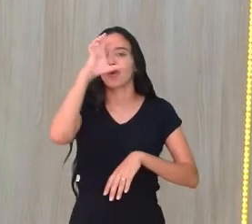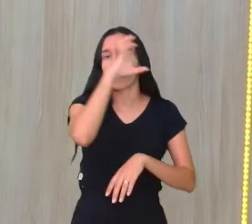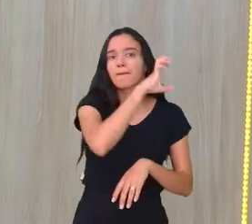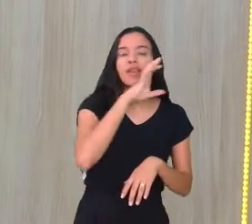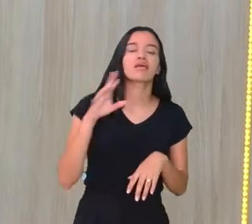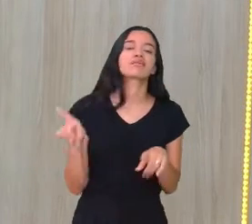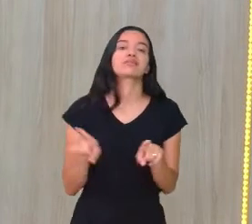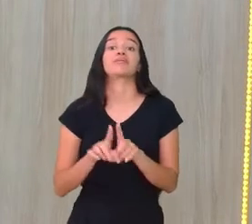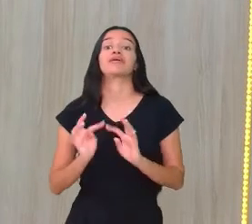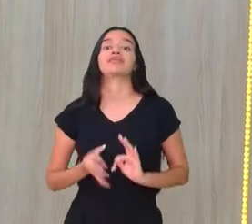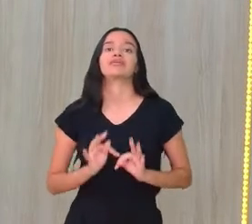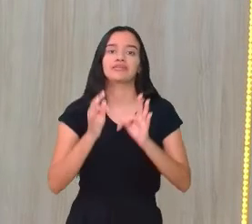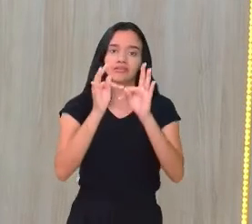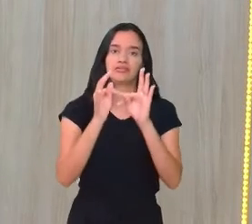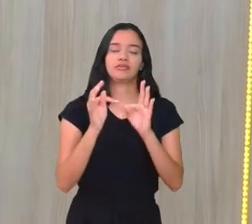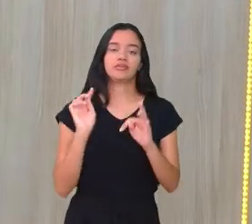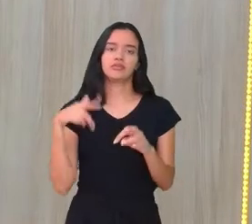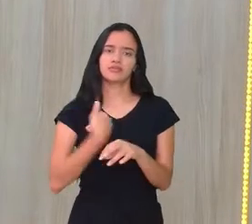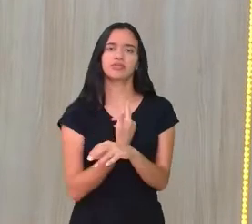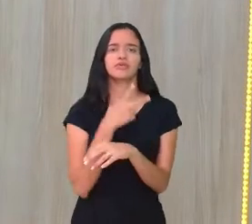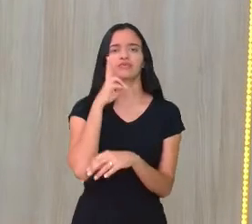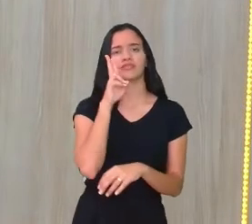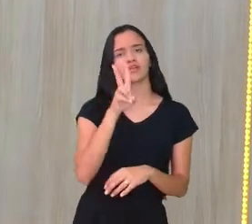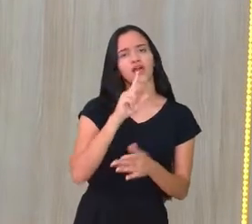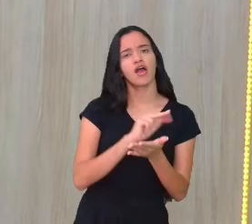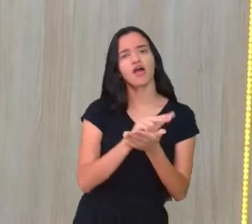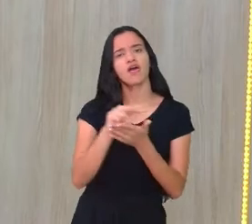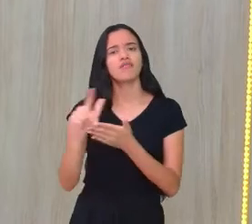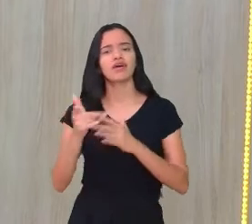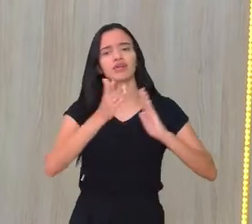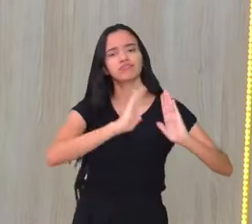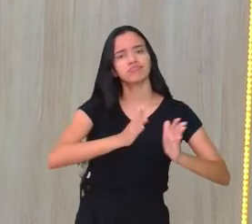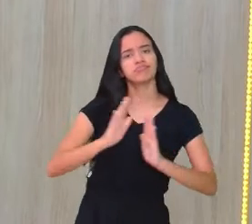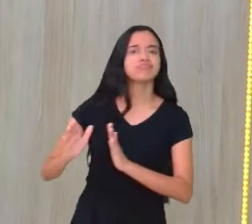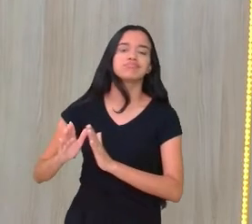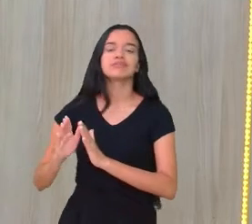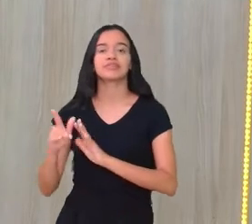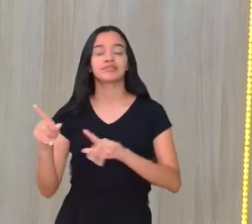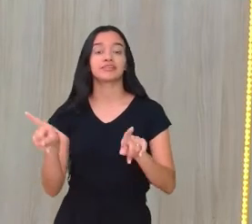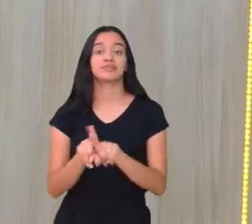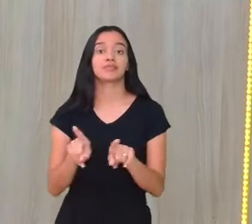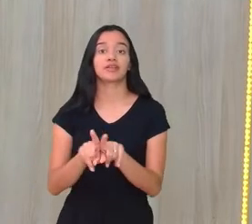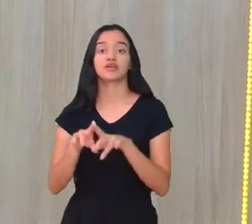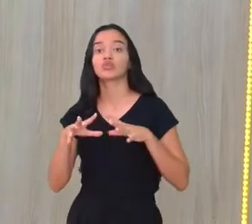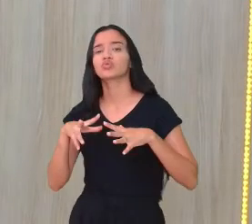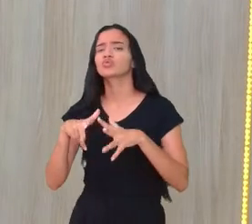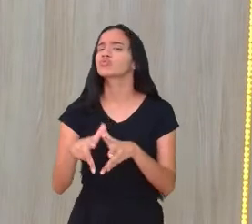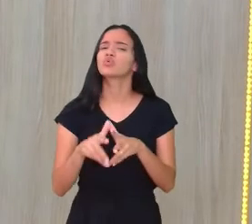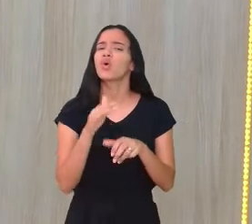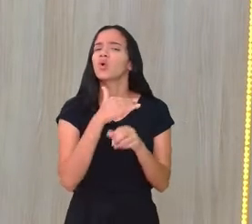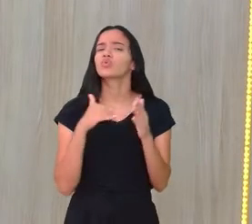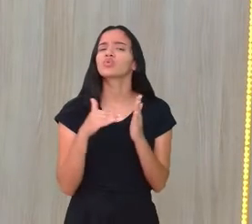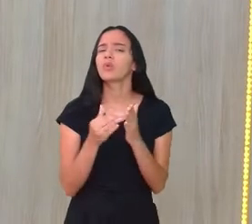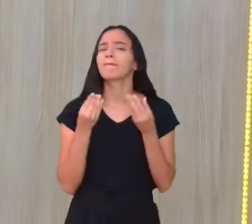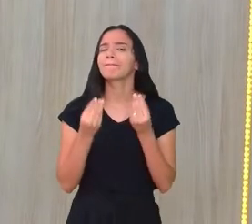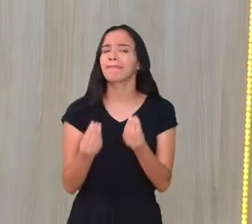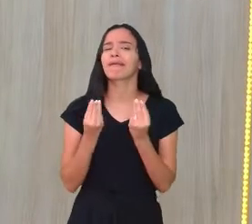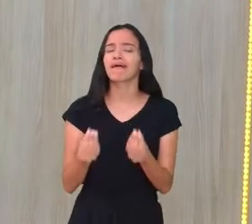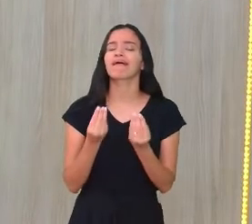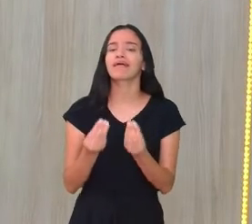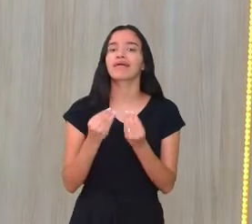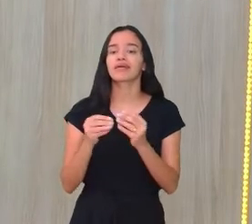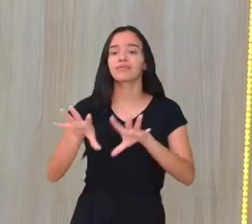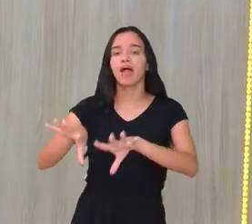e tecnológico, né? Então, nós vimos várias etapas, né? E tudo isso para quê, minha gente? Tudo isso para captar